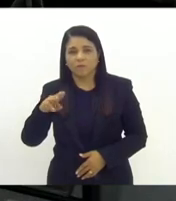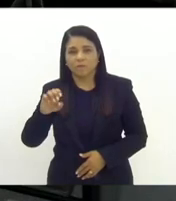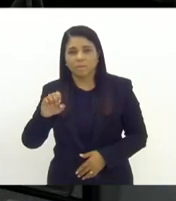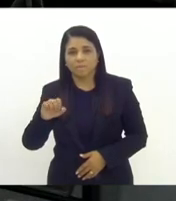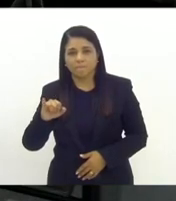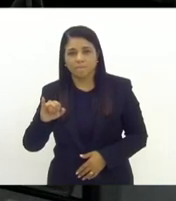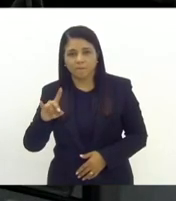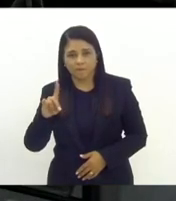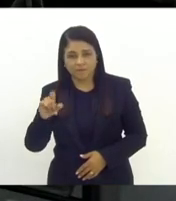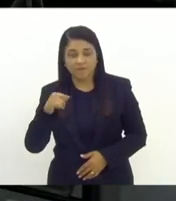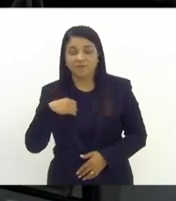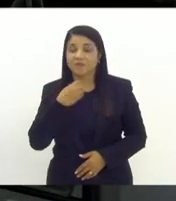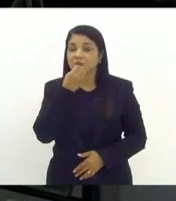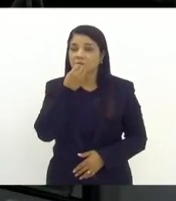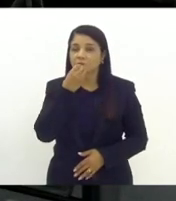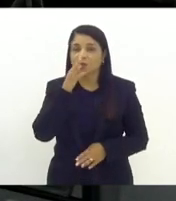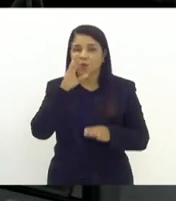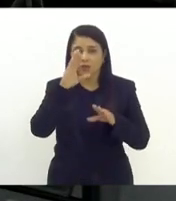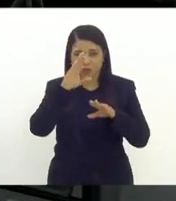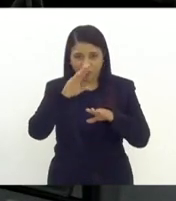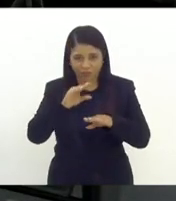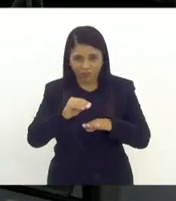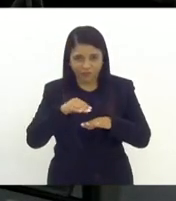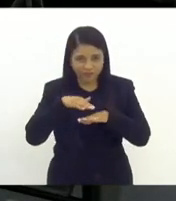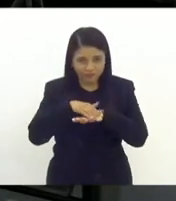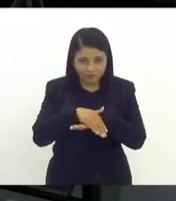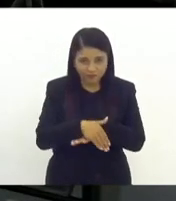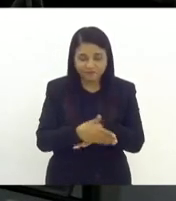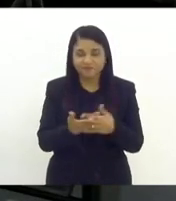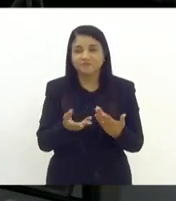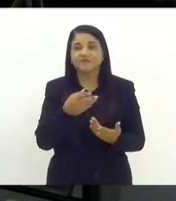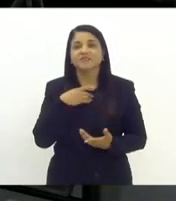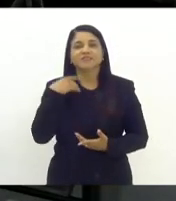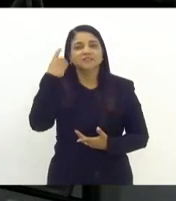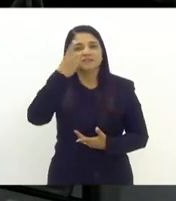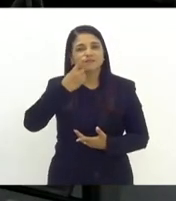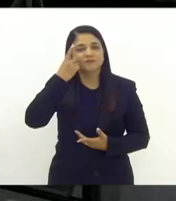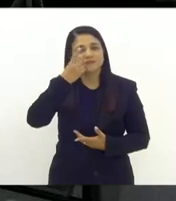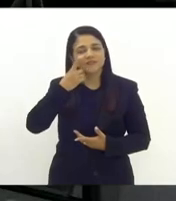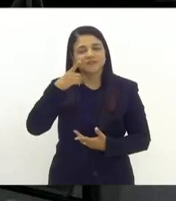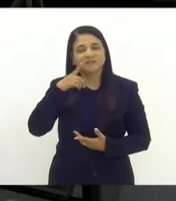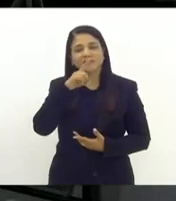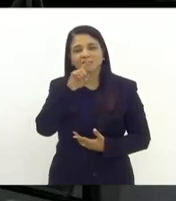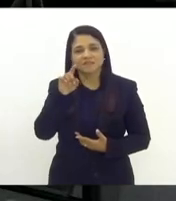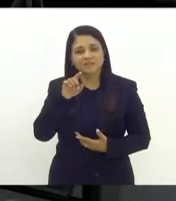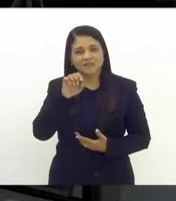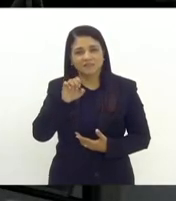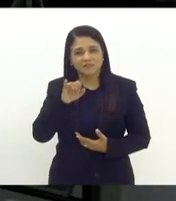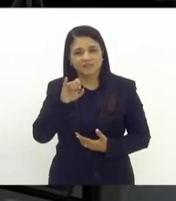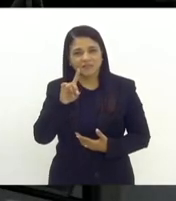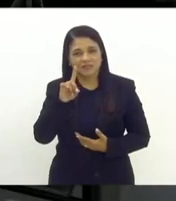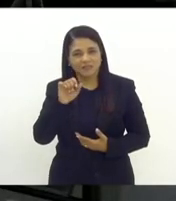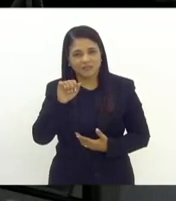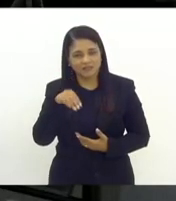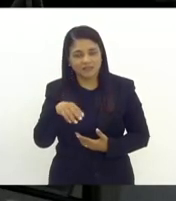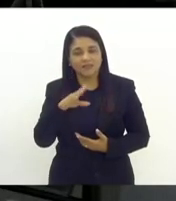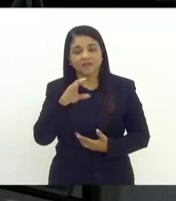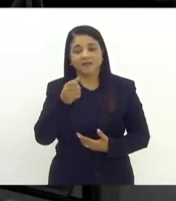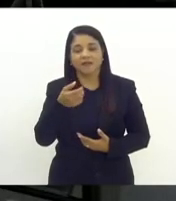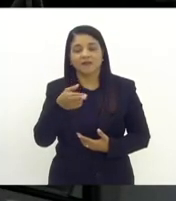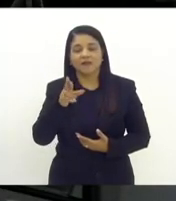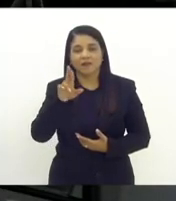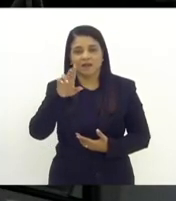boa noite boa noite deputada zeidan deputada Carla Machado Doutor